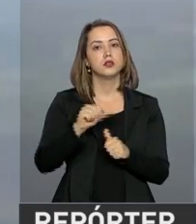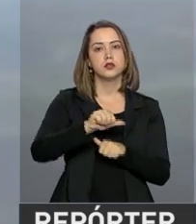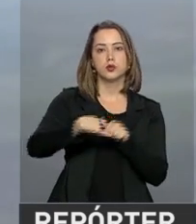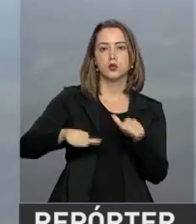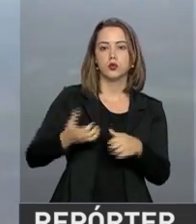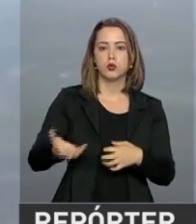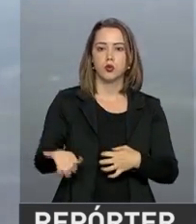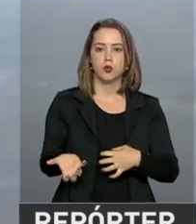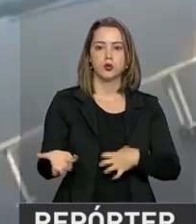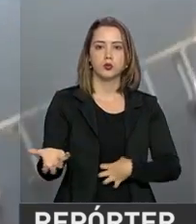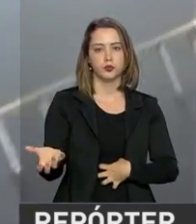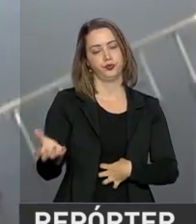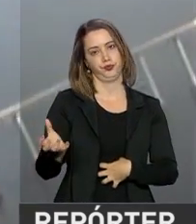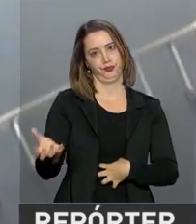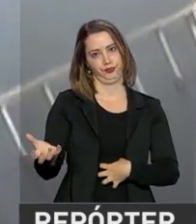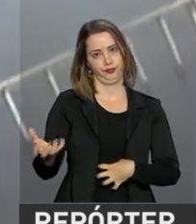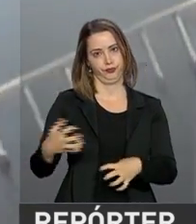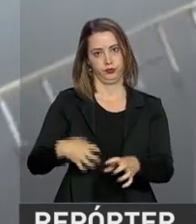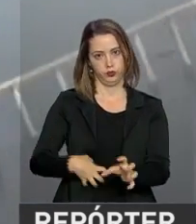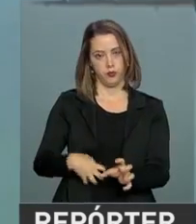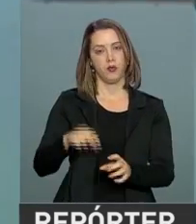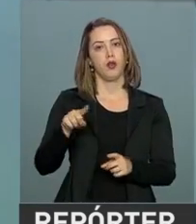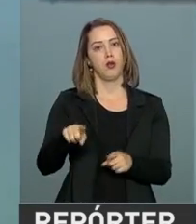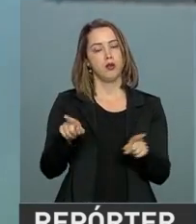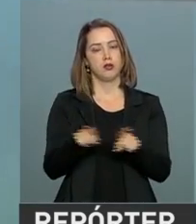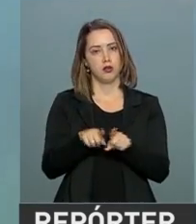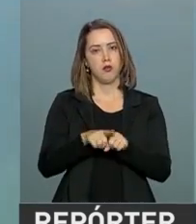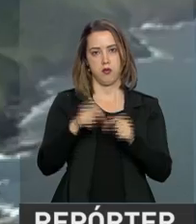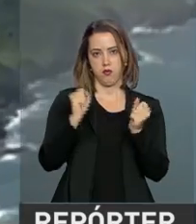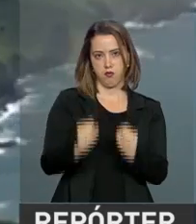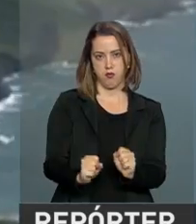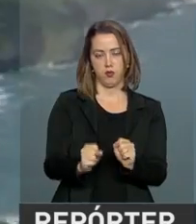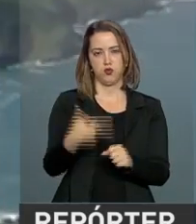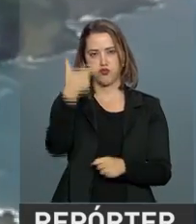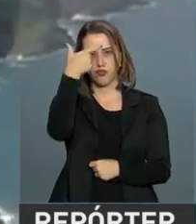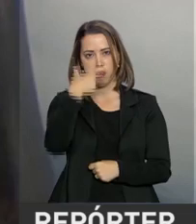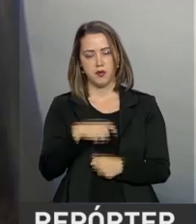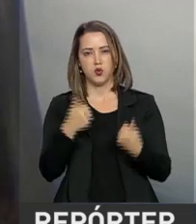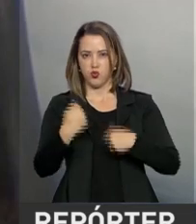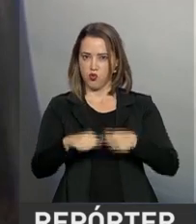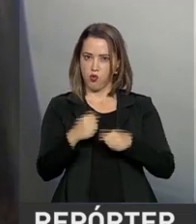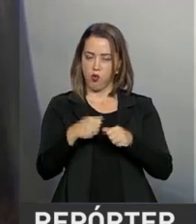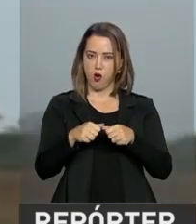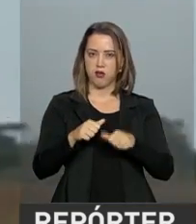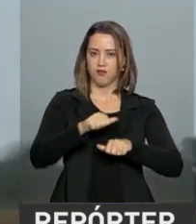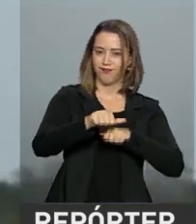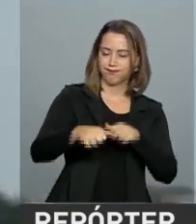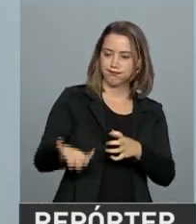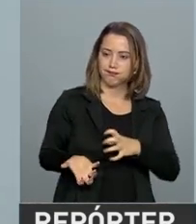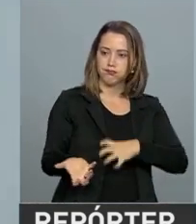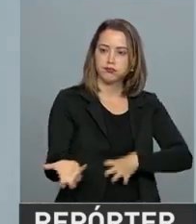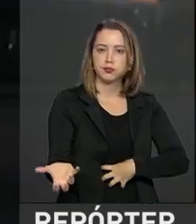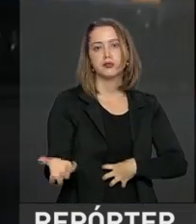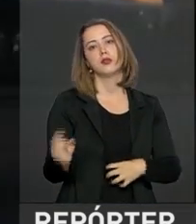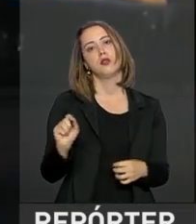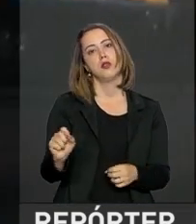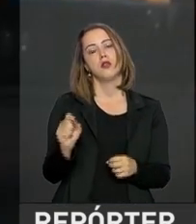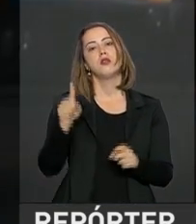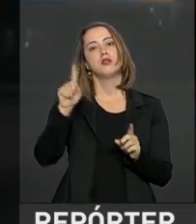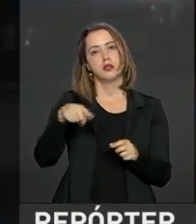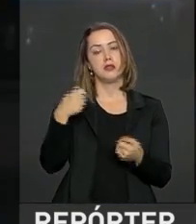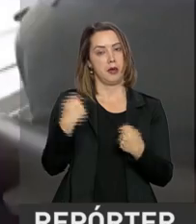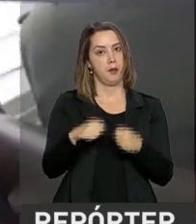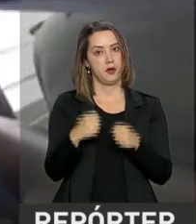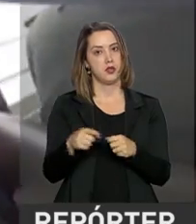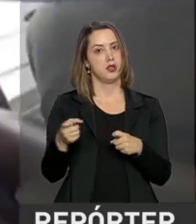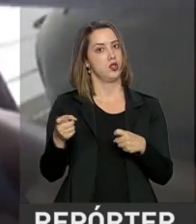transplantes o avião oficial também pode transportar o paciente para o local do transplante caso recomendado por